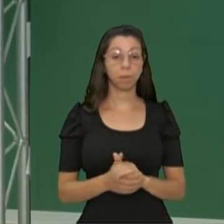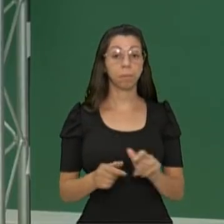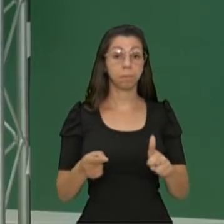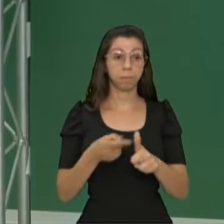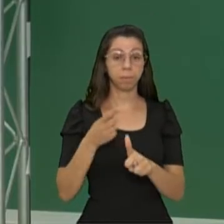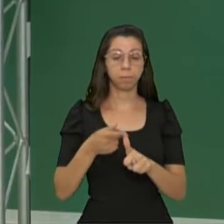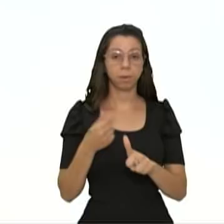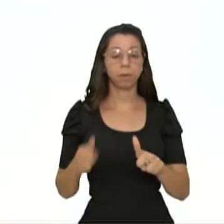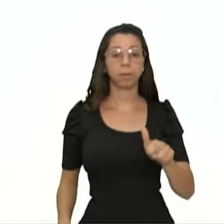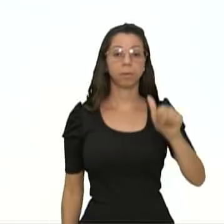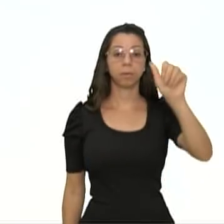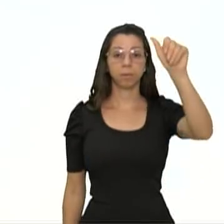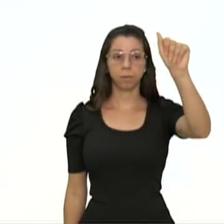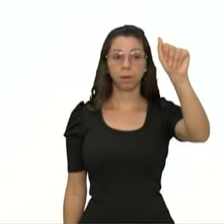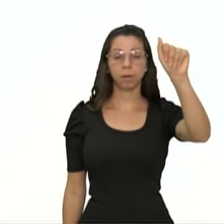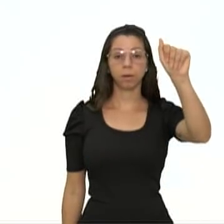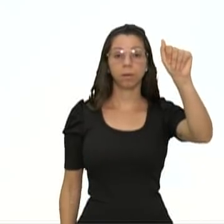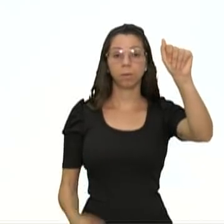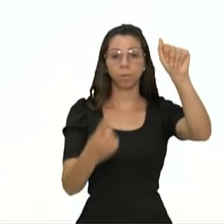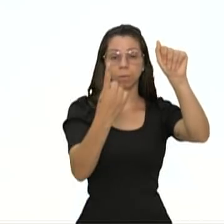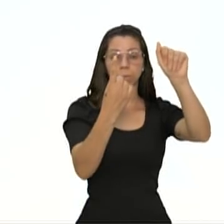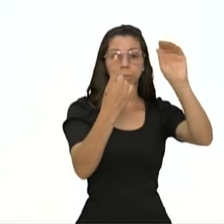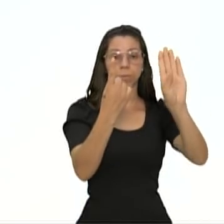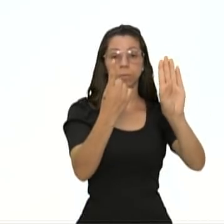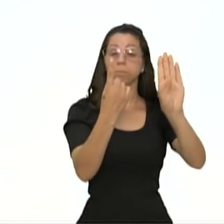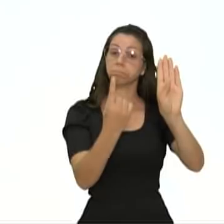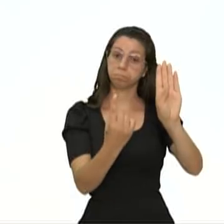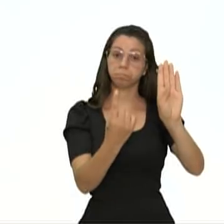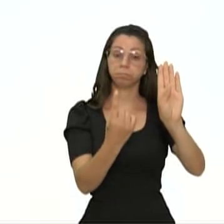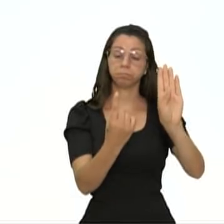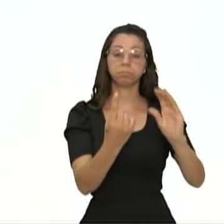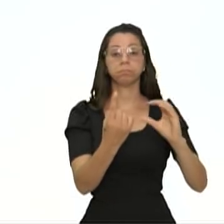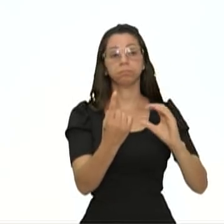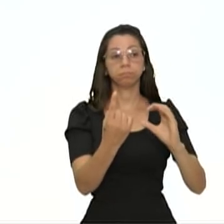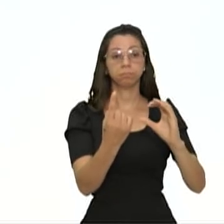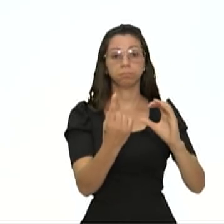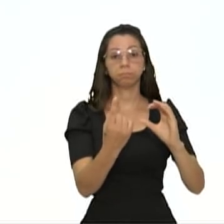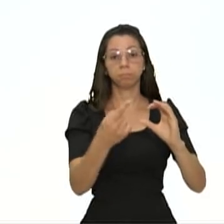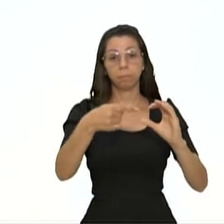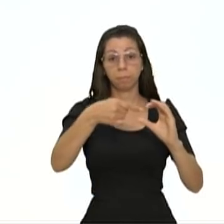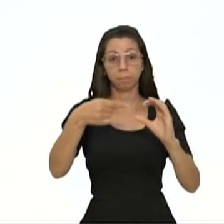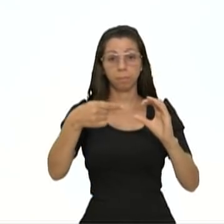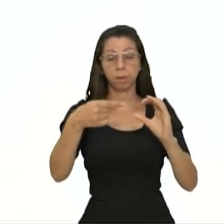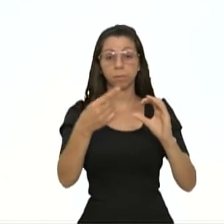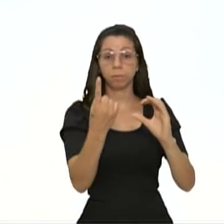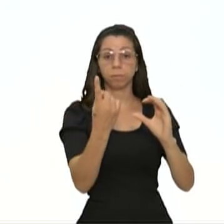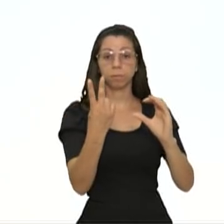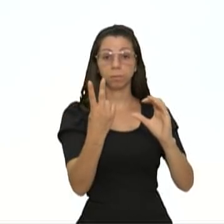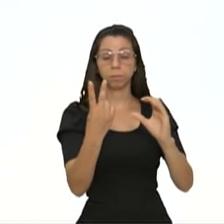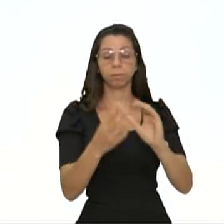ó. O valor de A é 1, o valor de B é 1 também e o valor de C, menos 12.